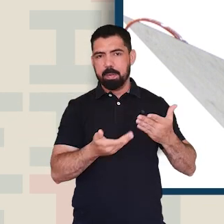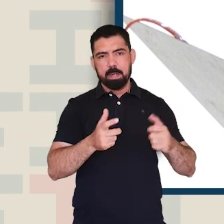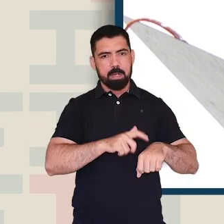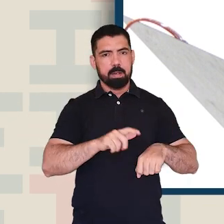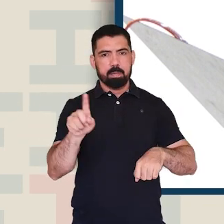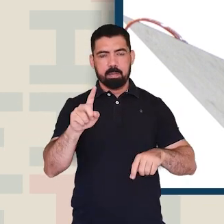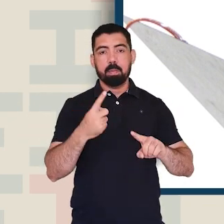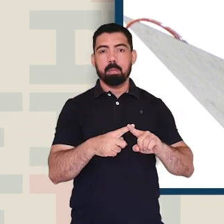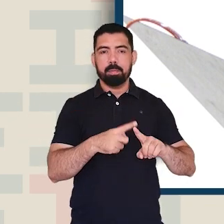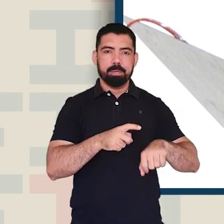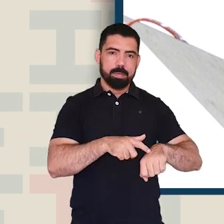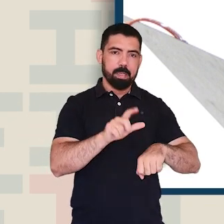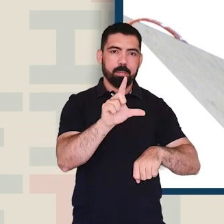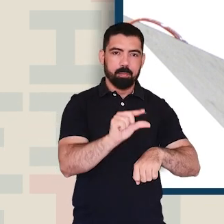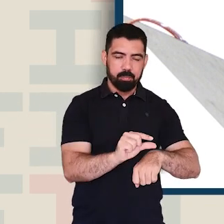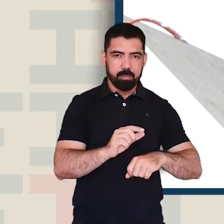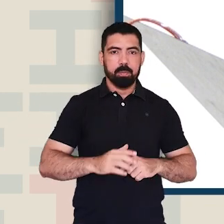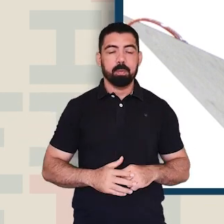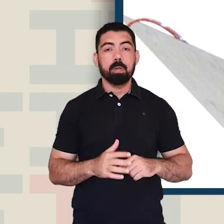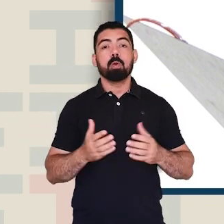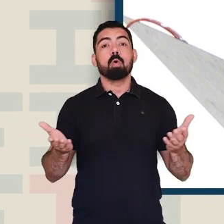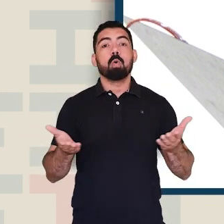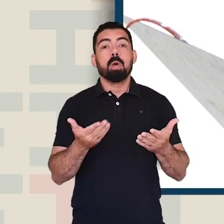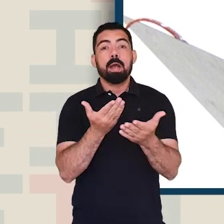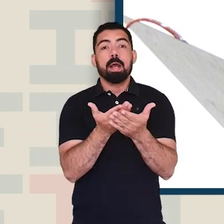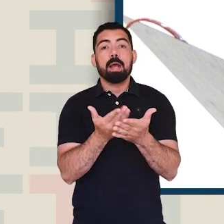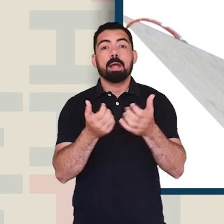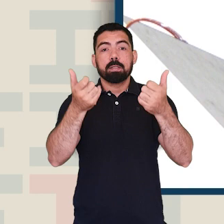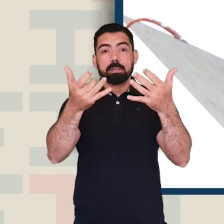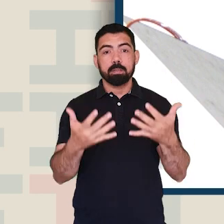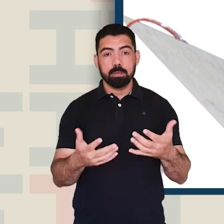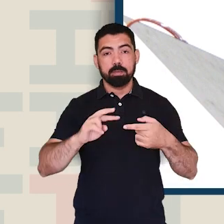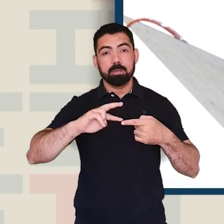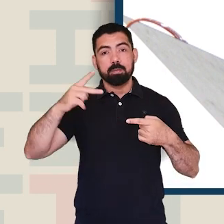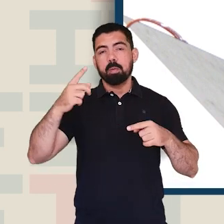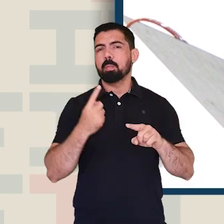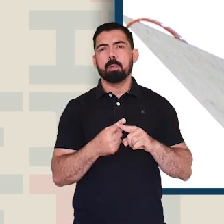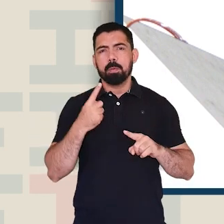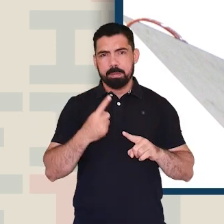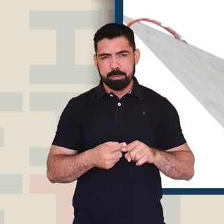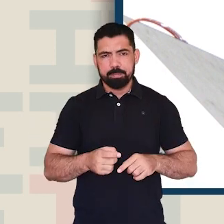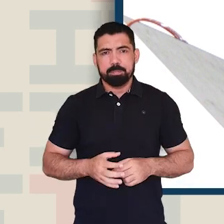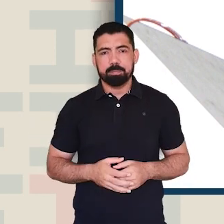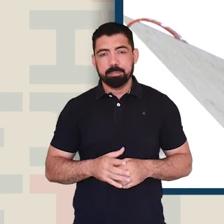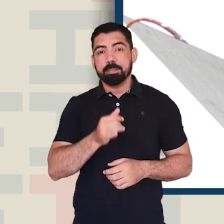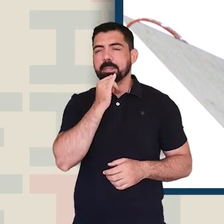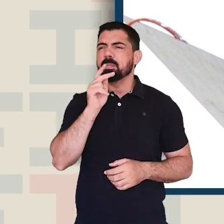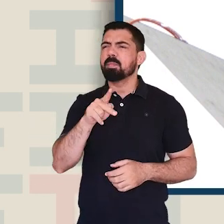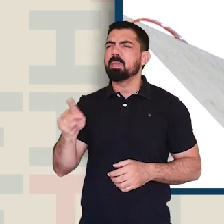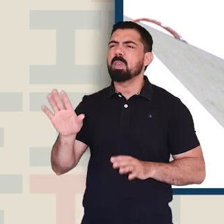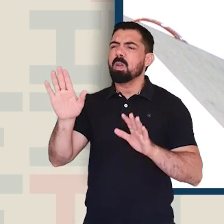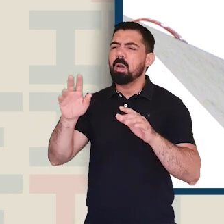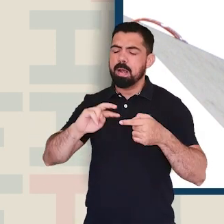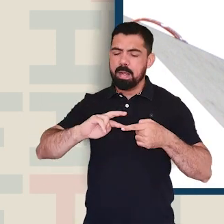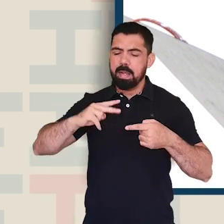é tão mais limitado da aula com escalas, dizendo porque, professor, a escala maior, o senhor está falando da